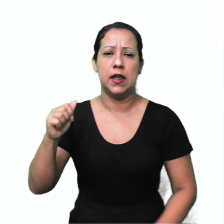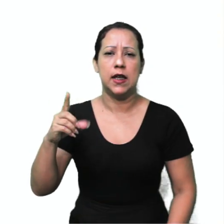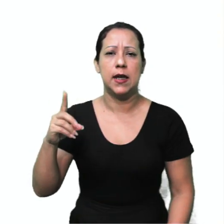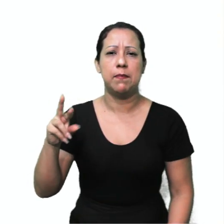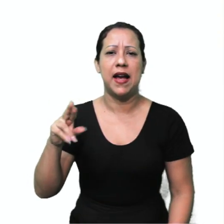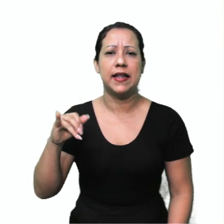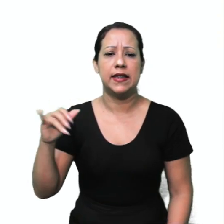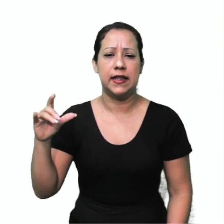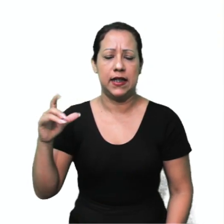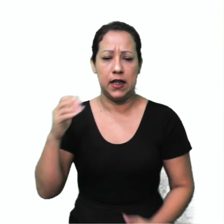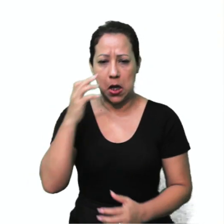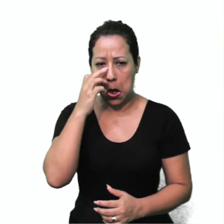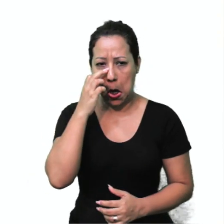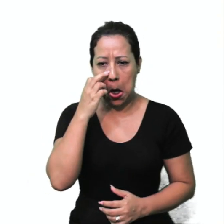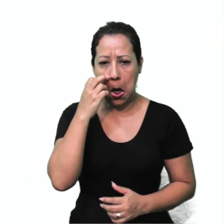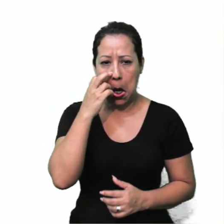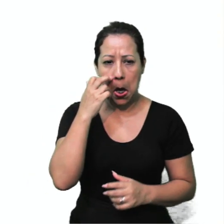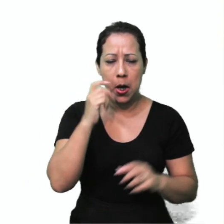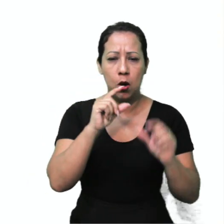Olha aí o que é